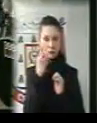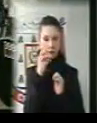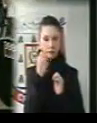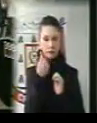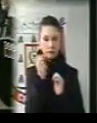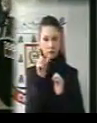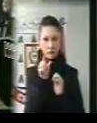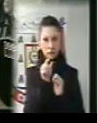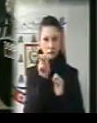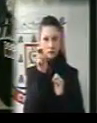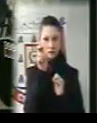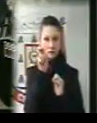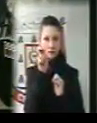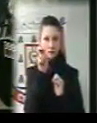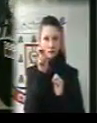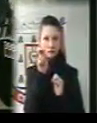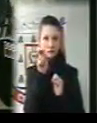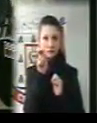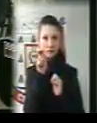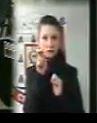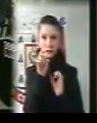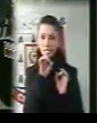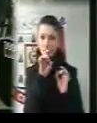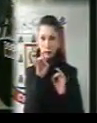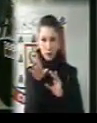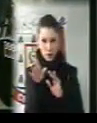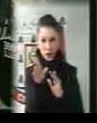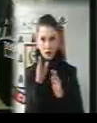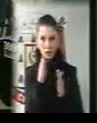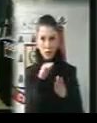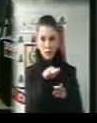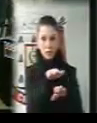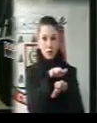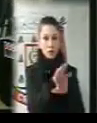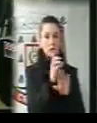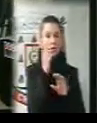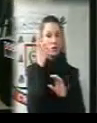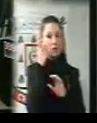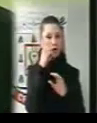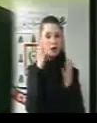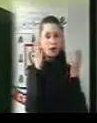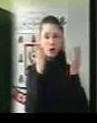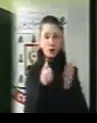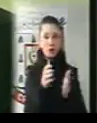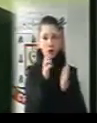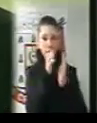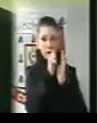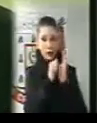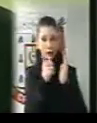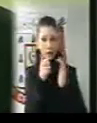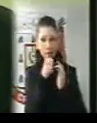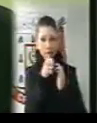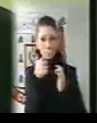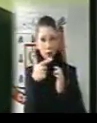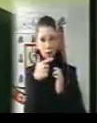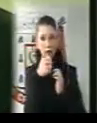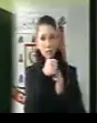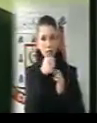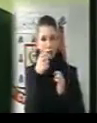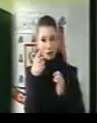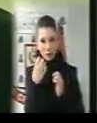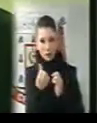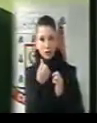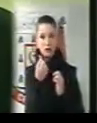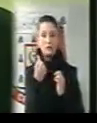36/2015, que tiveram dispensados pareceres e inclusão na ordem do dia da sessão, conforme o artigo 112 e 116 do